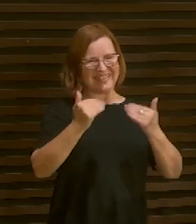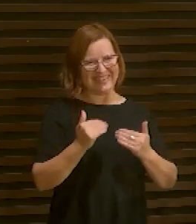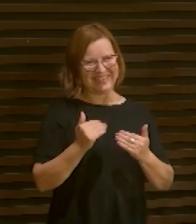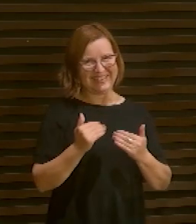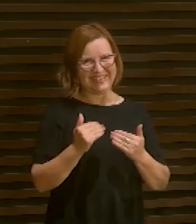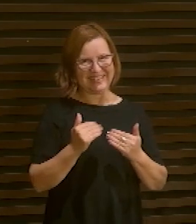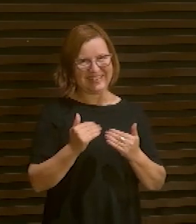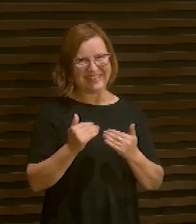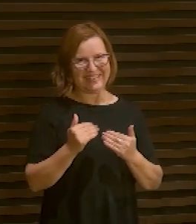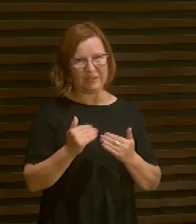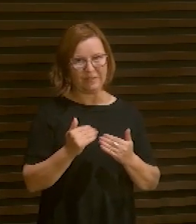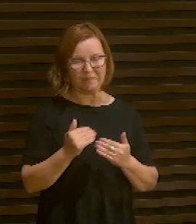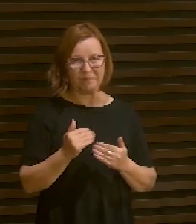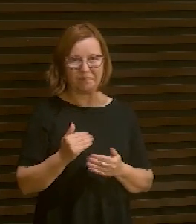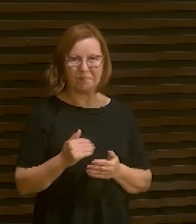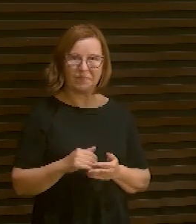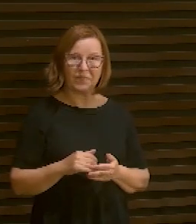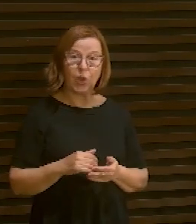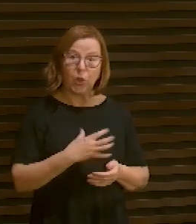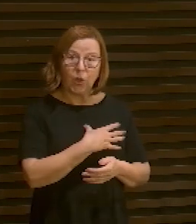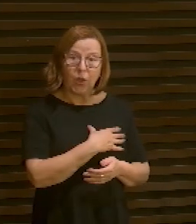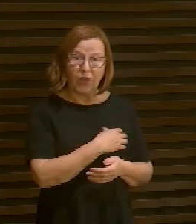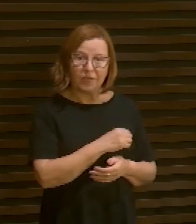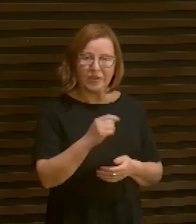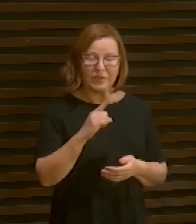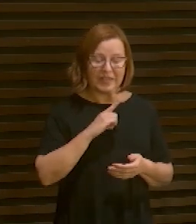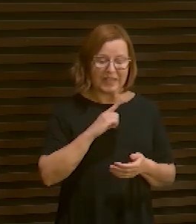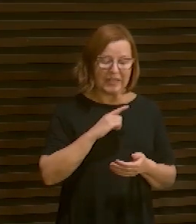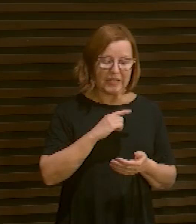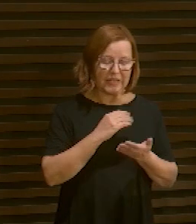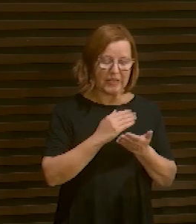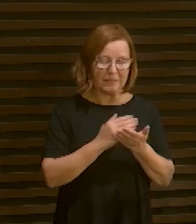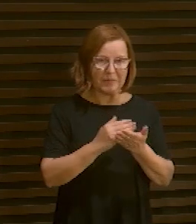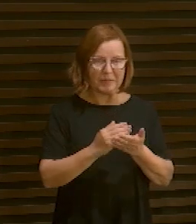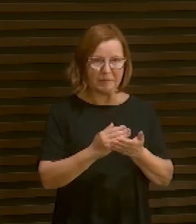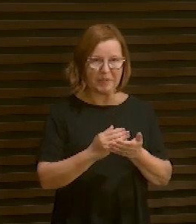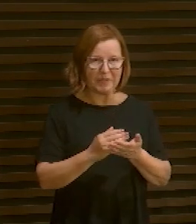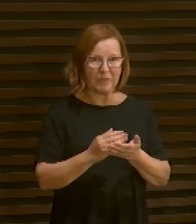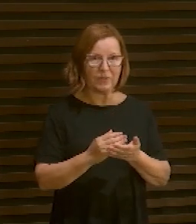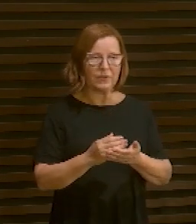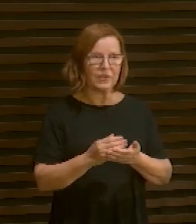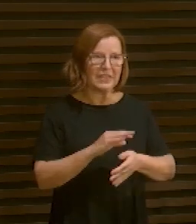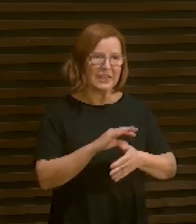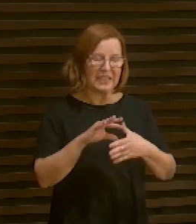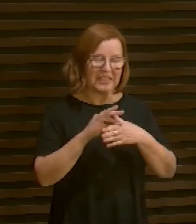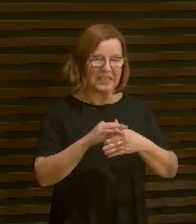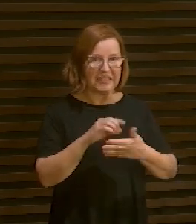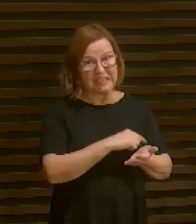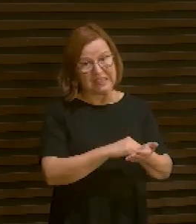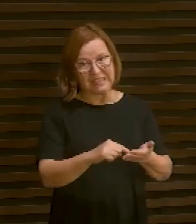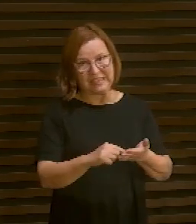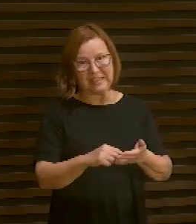deu. Visto que os filhos têm participação comum de carne e sangue,